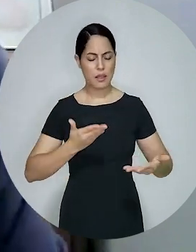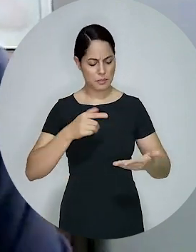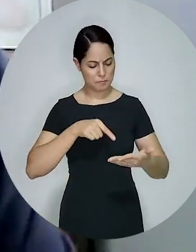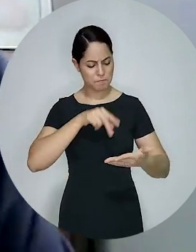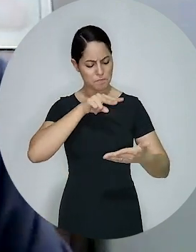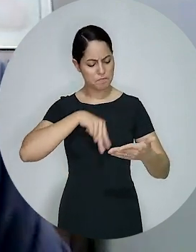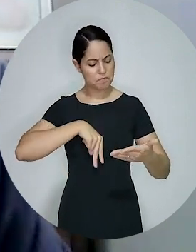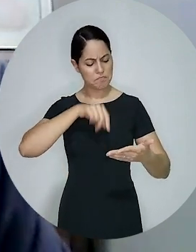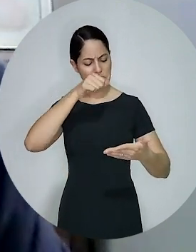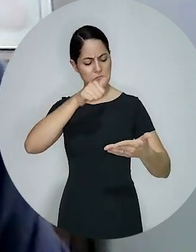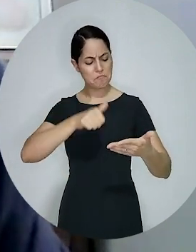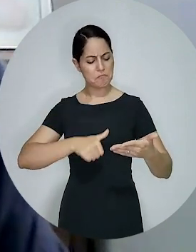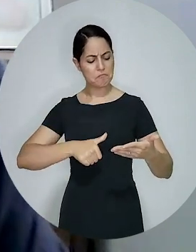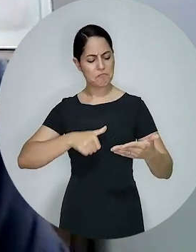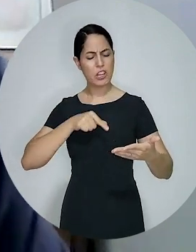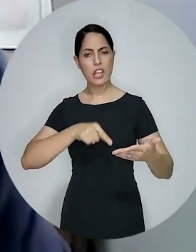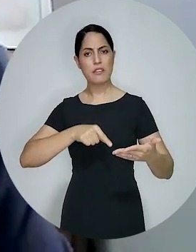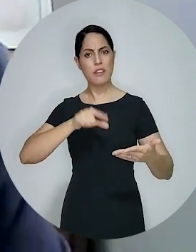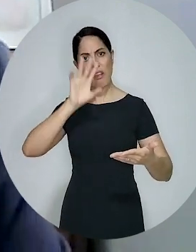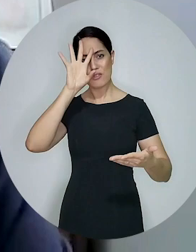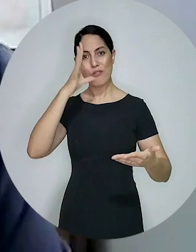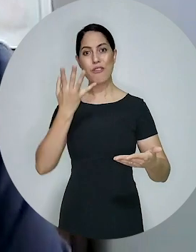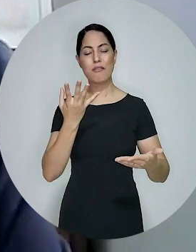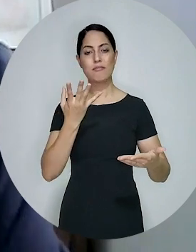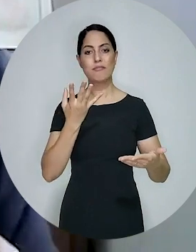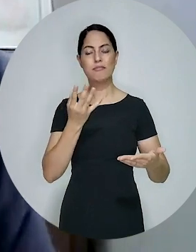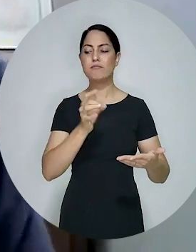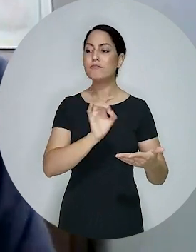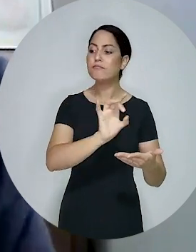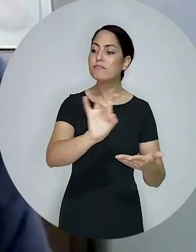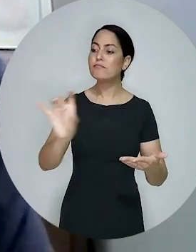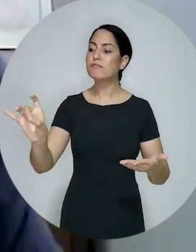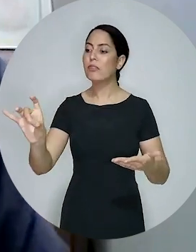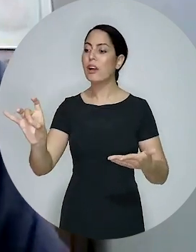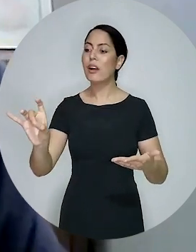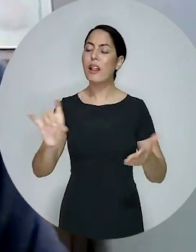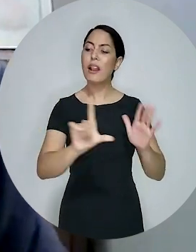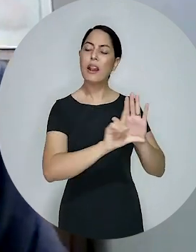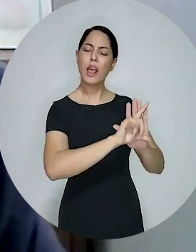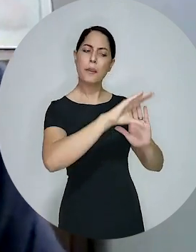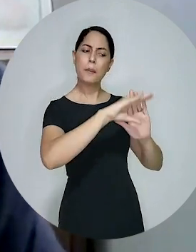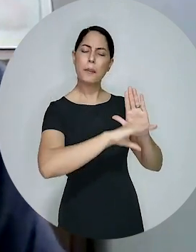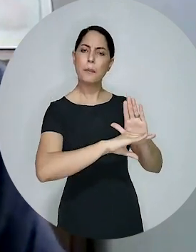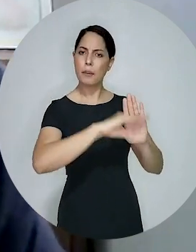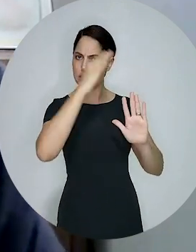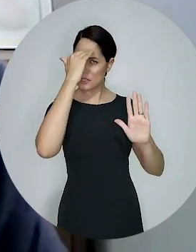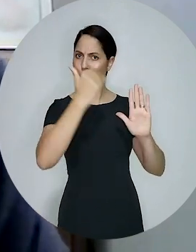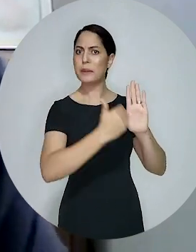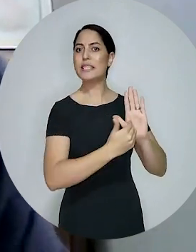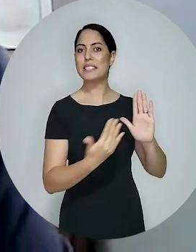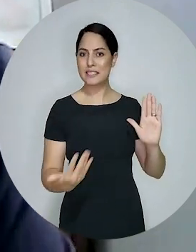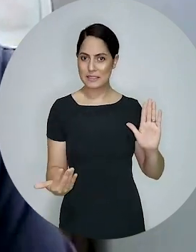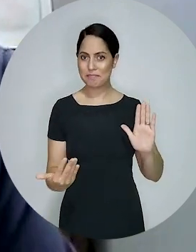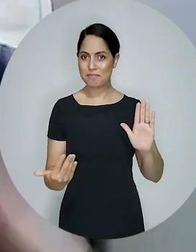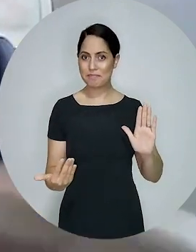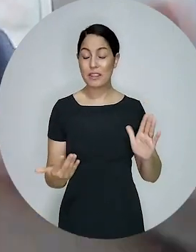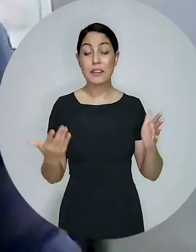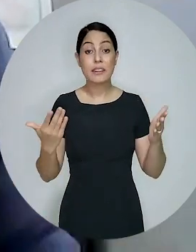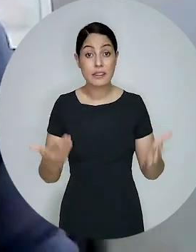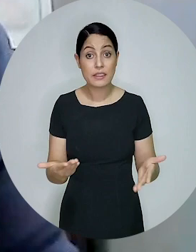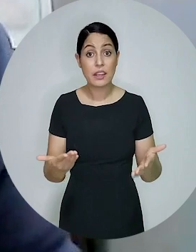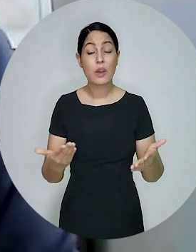as demandas da sociedade brasileira, e as resolve de acordo com o ordenamento jurídico,